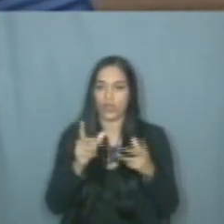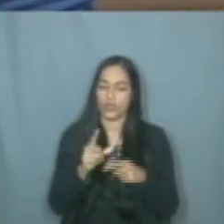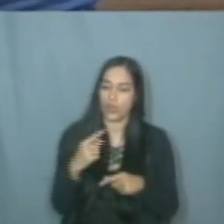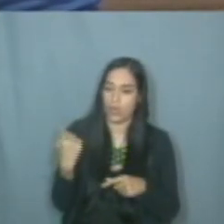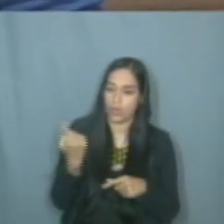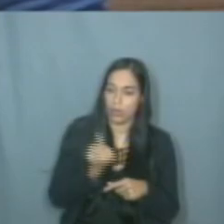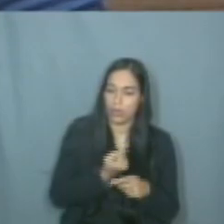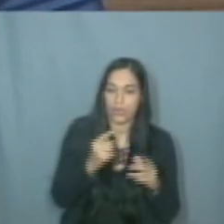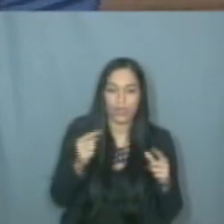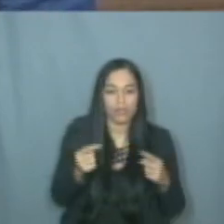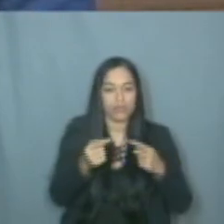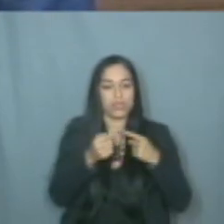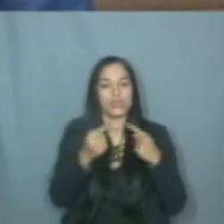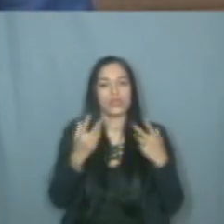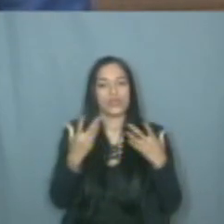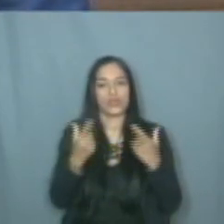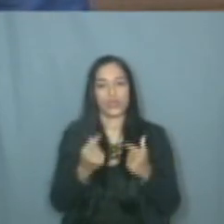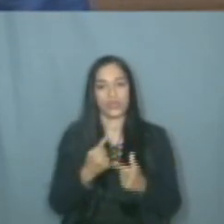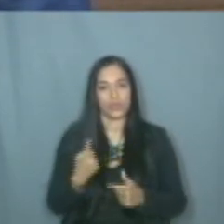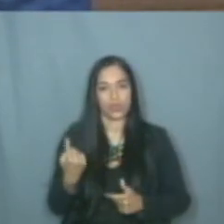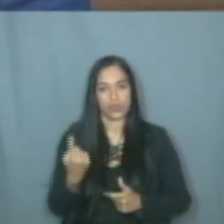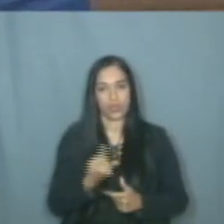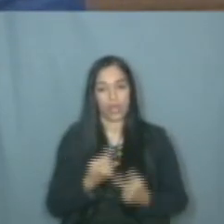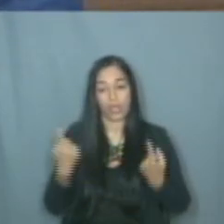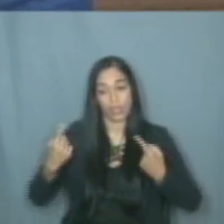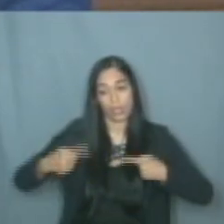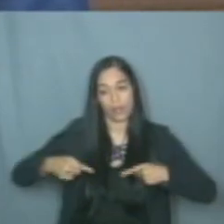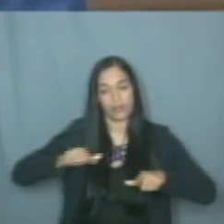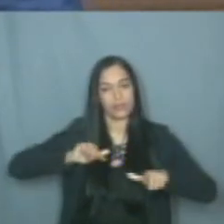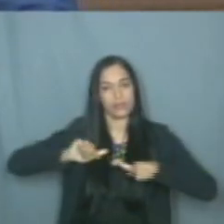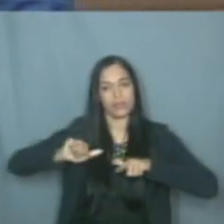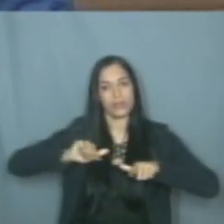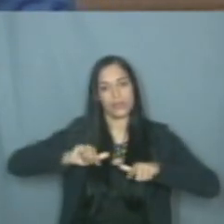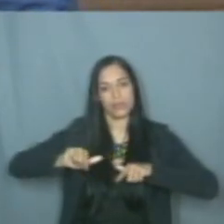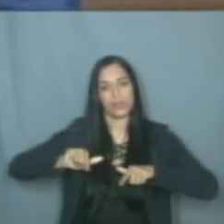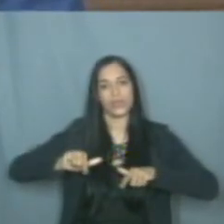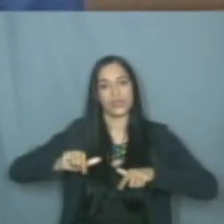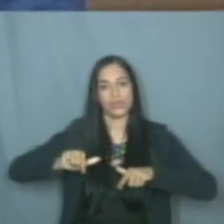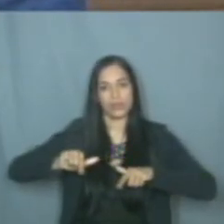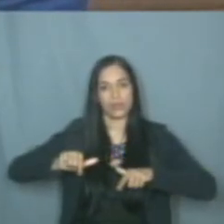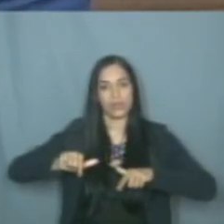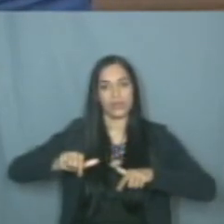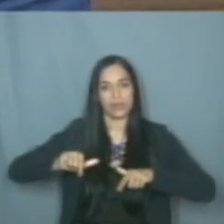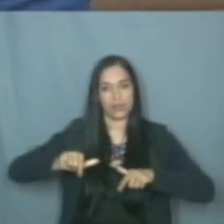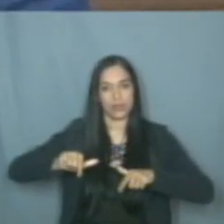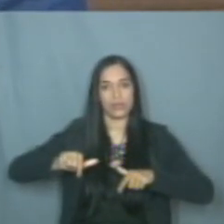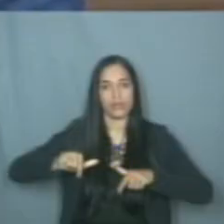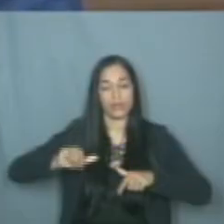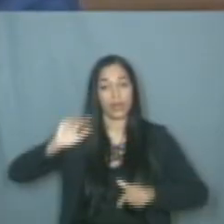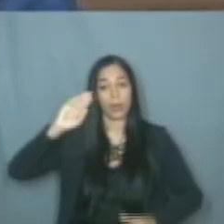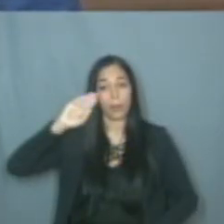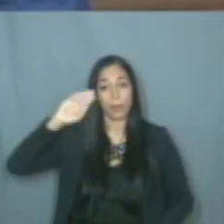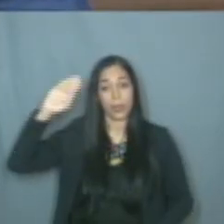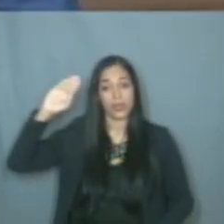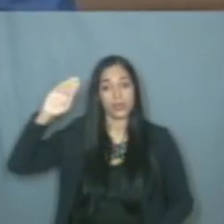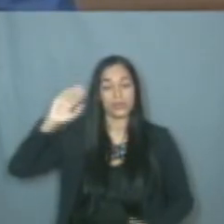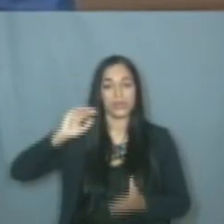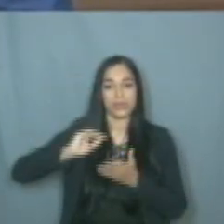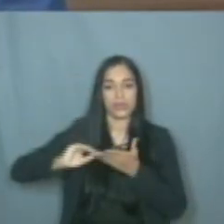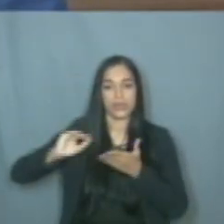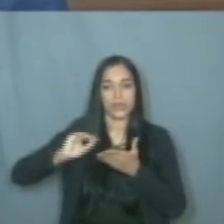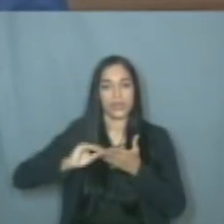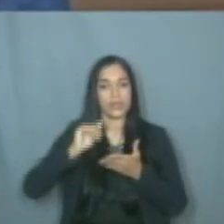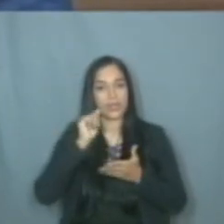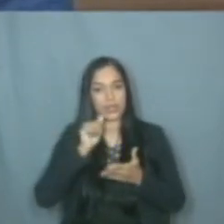tem em comum. Todos nós defendemos o trabalhador. Fato. trabalhador, principalmente da Secretaria da Mulher,